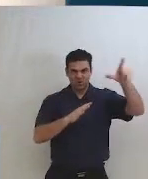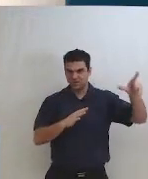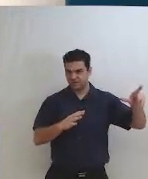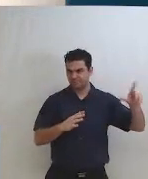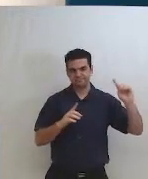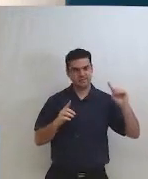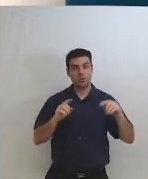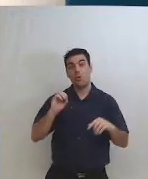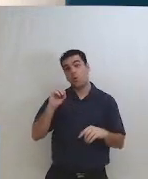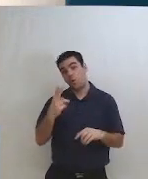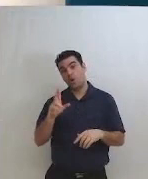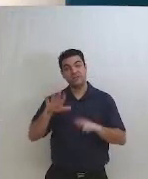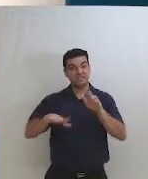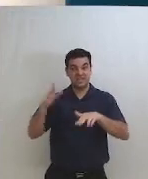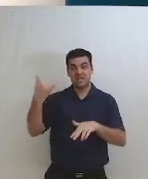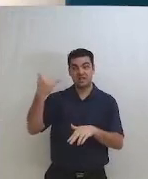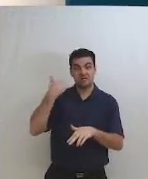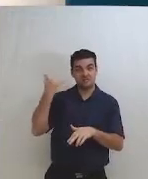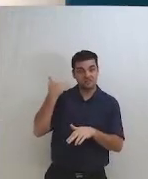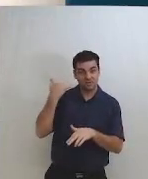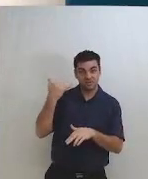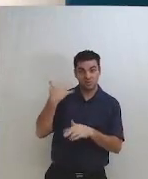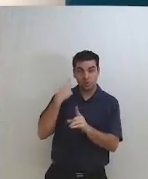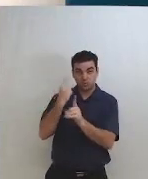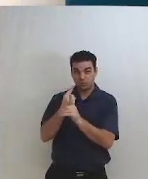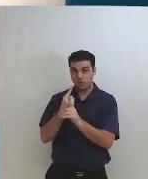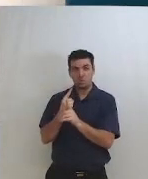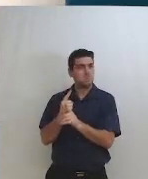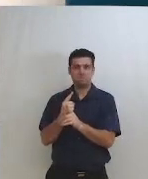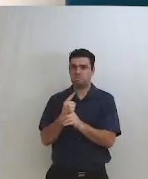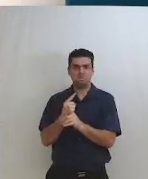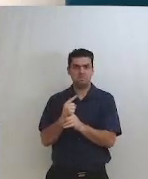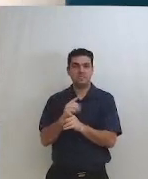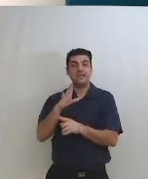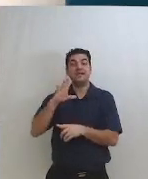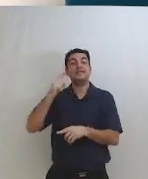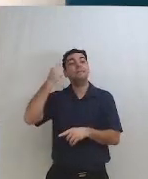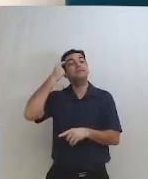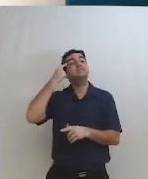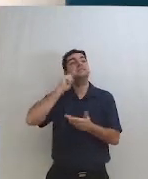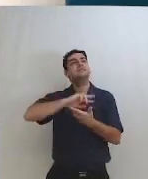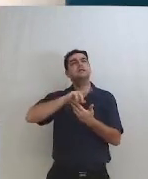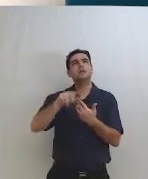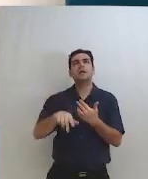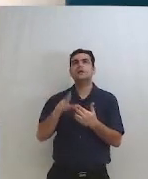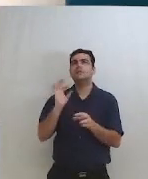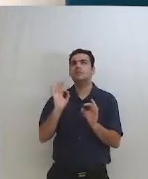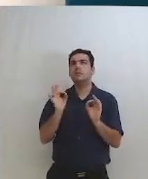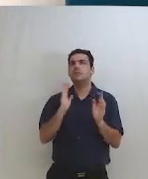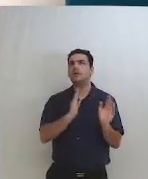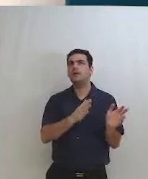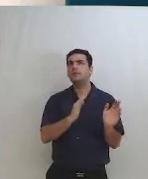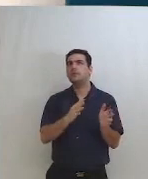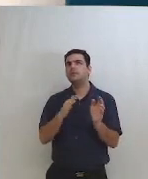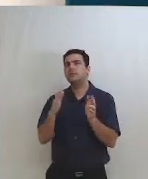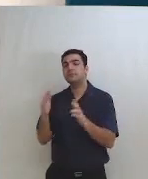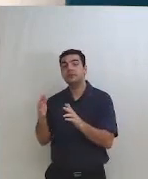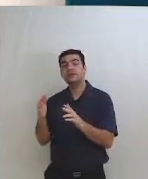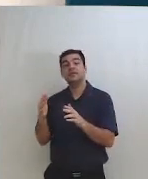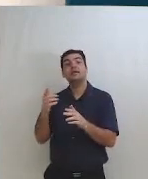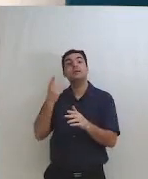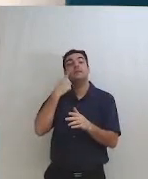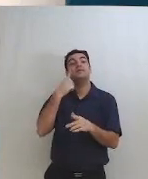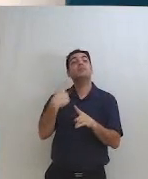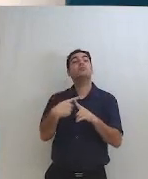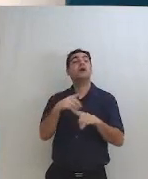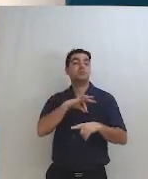ao longo da instrução ação penal. A questão gira em torno dos fatos noticiados por ele, que deram ensejo à realização de diligências preliminares,